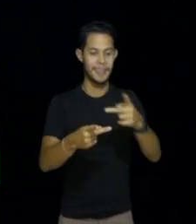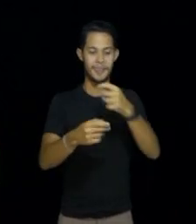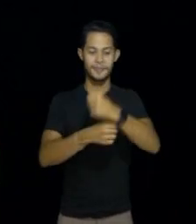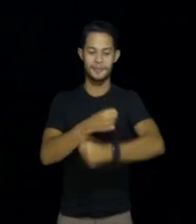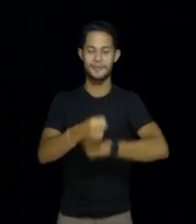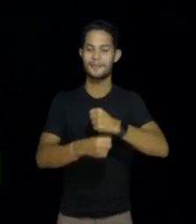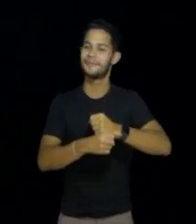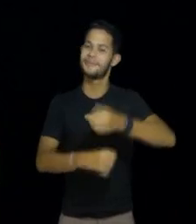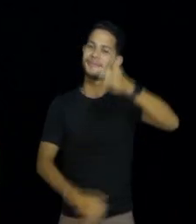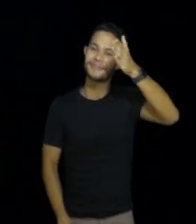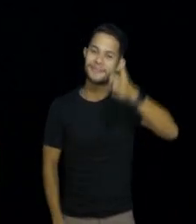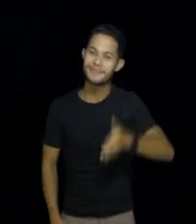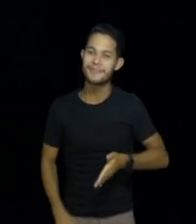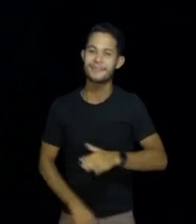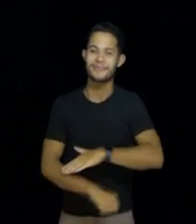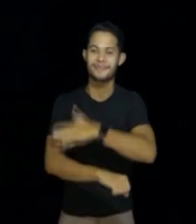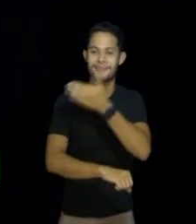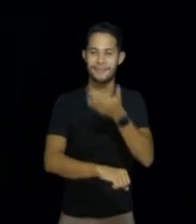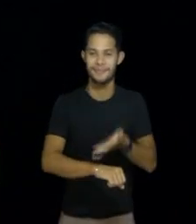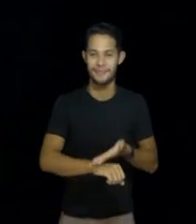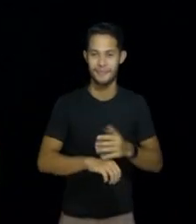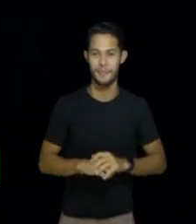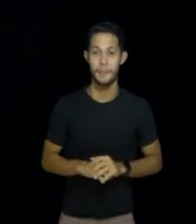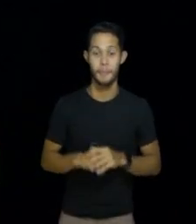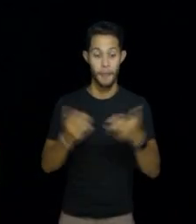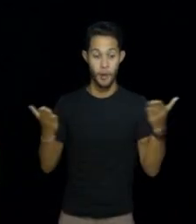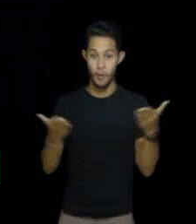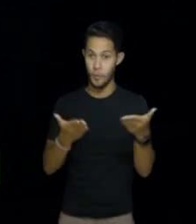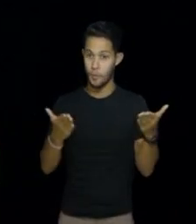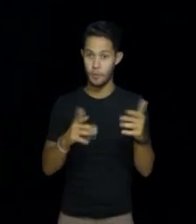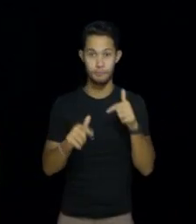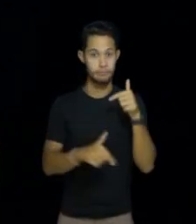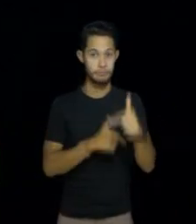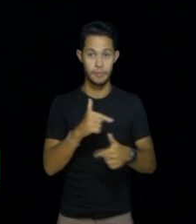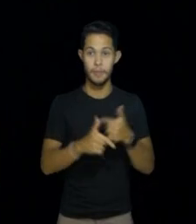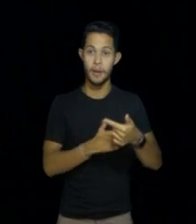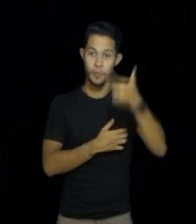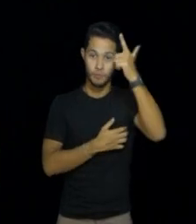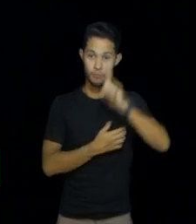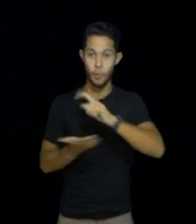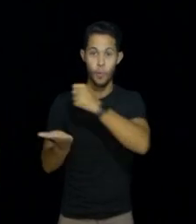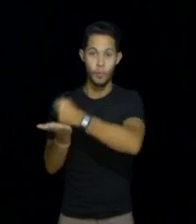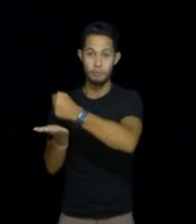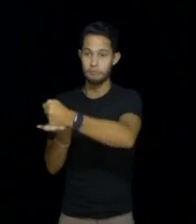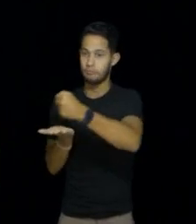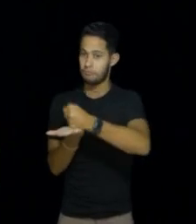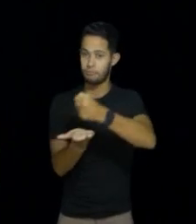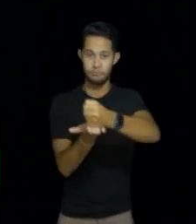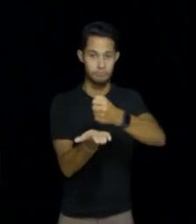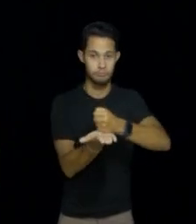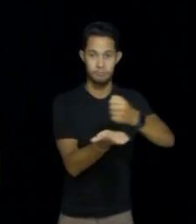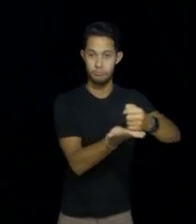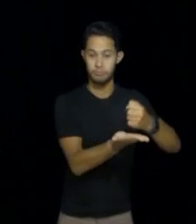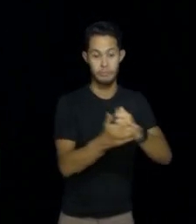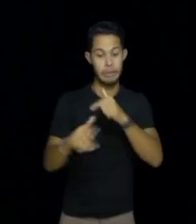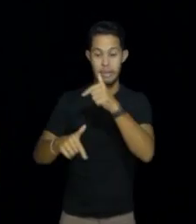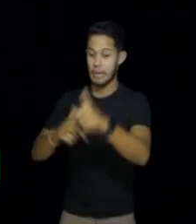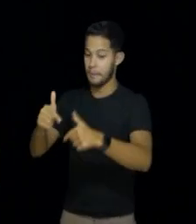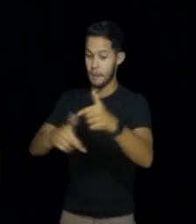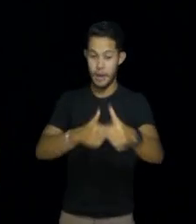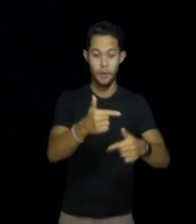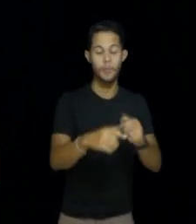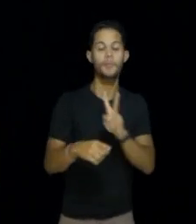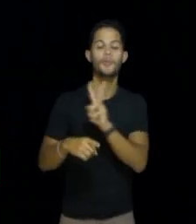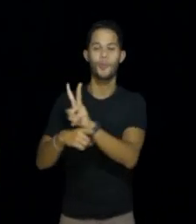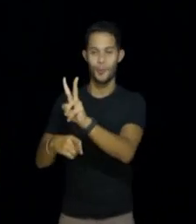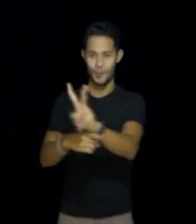O turismo de Pomerode hoje é uma atividade que emprega milhares de pessoas, que não polui e que ajuda a preservar nosso